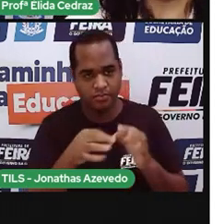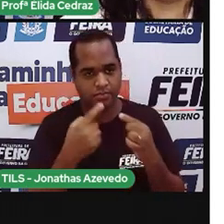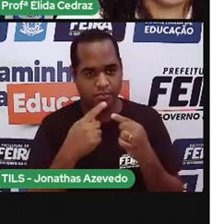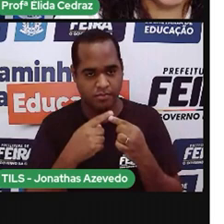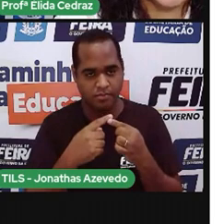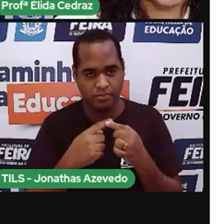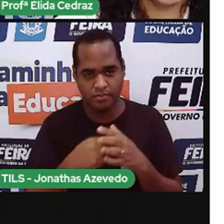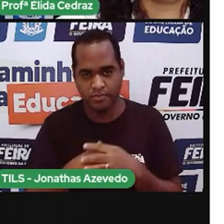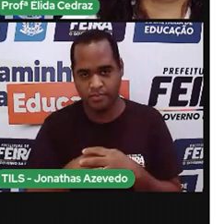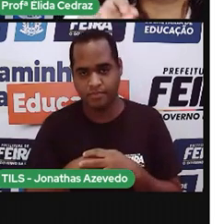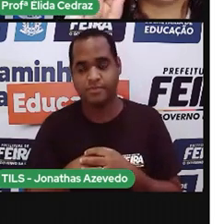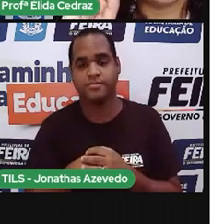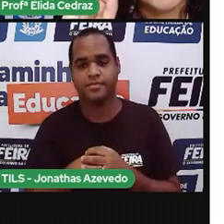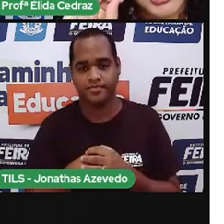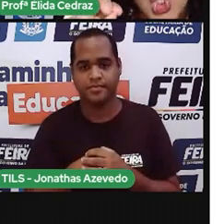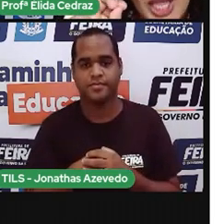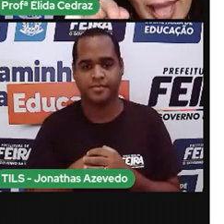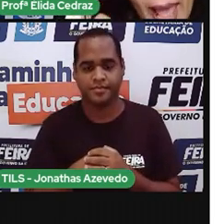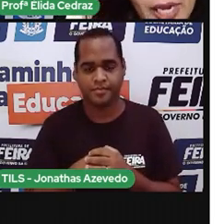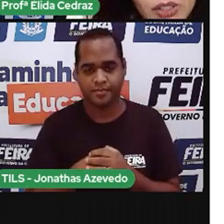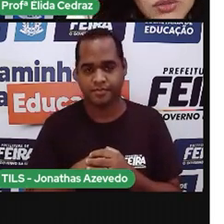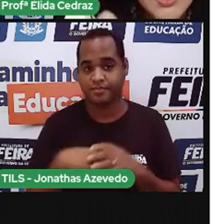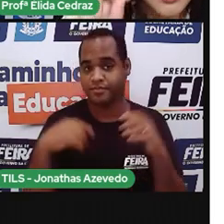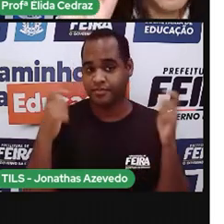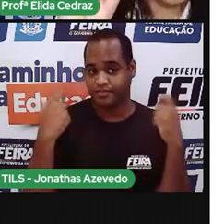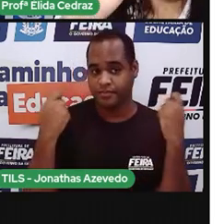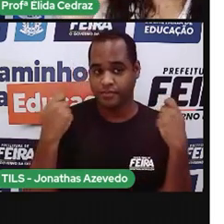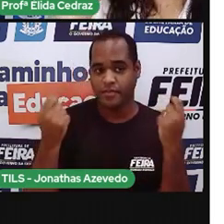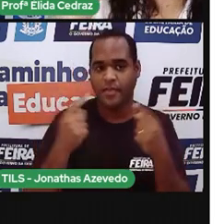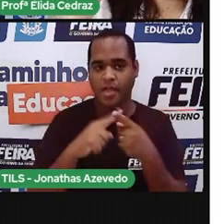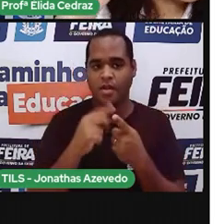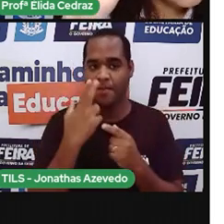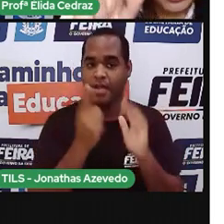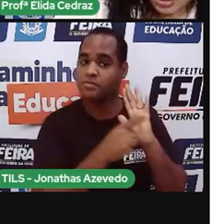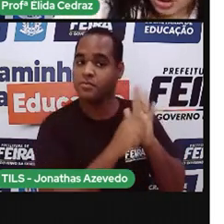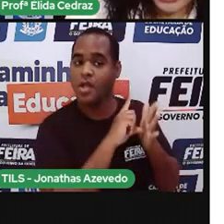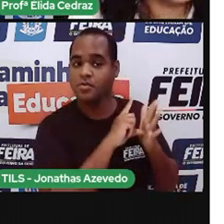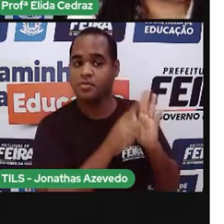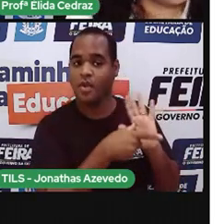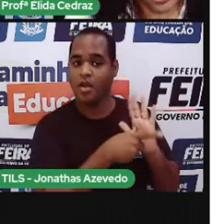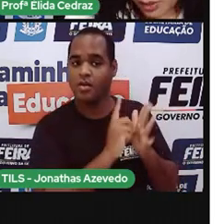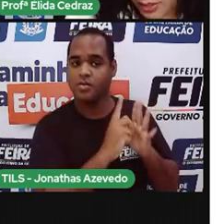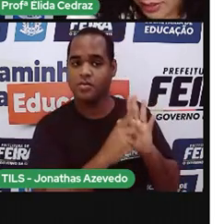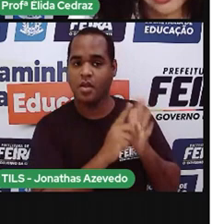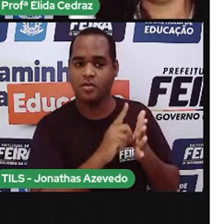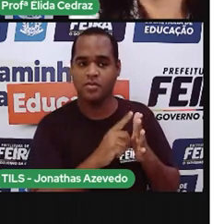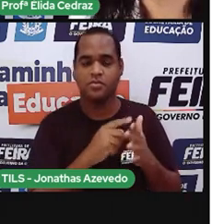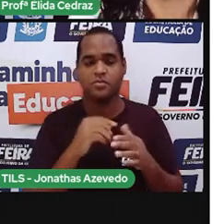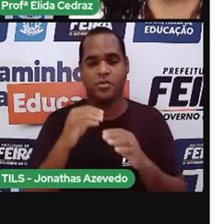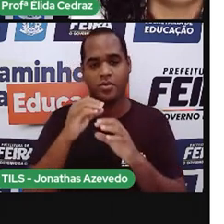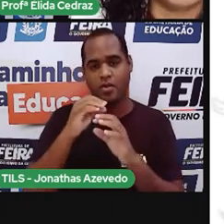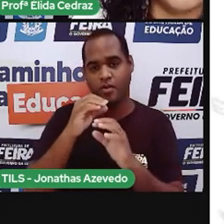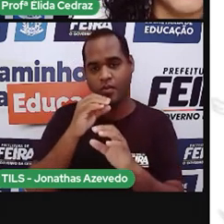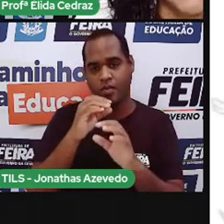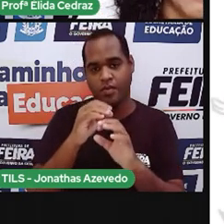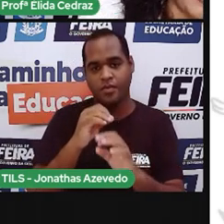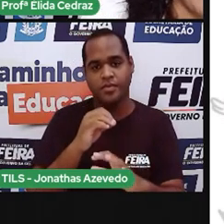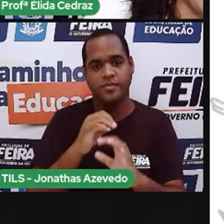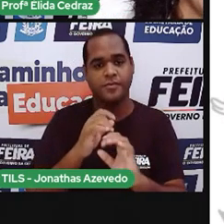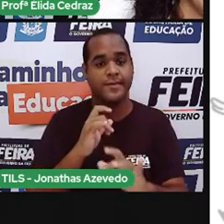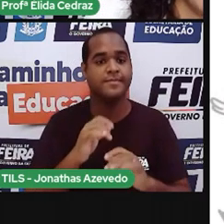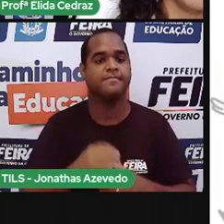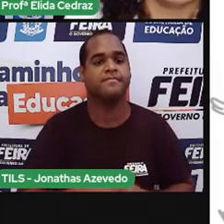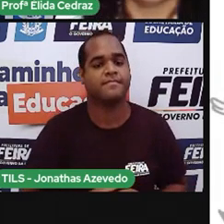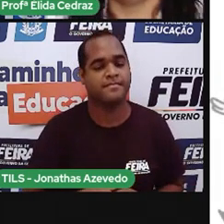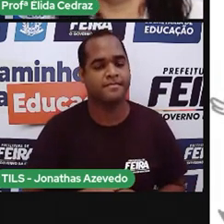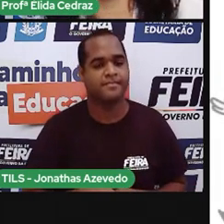primeira e a segunda. Porque chocalho é antes de corneta. Vamos continuar.